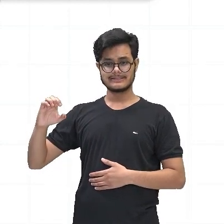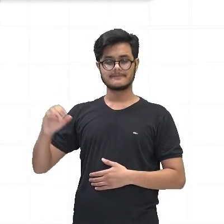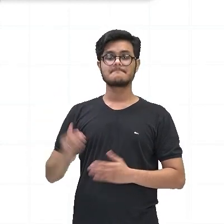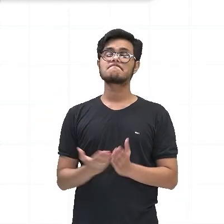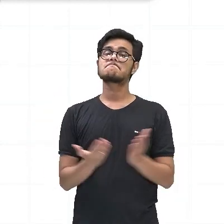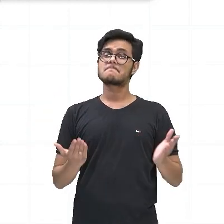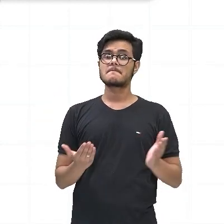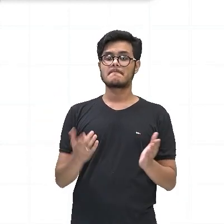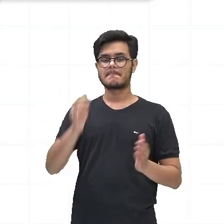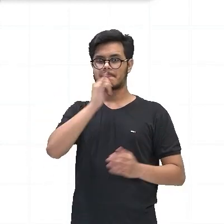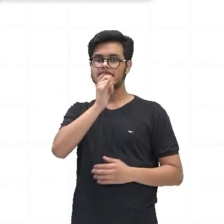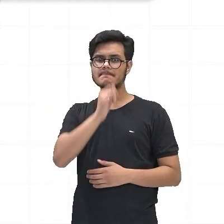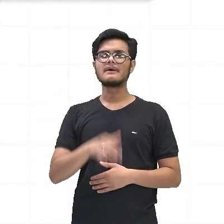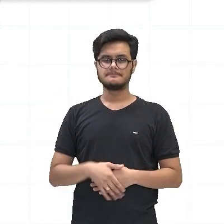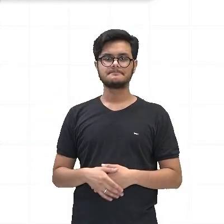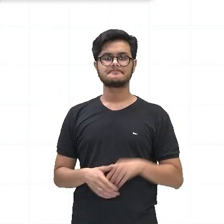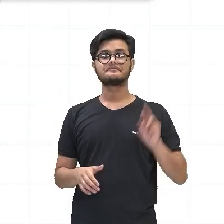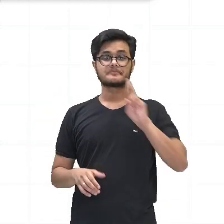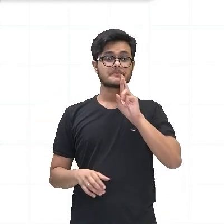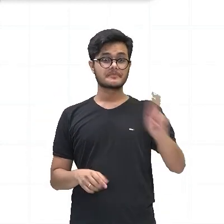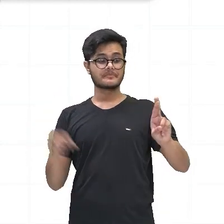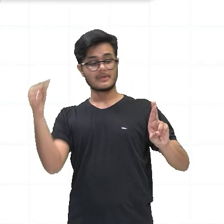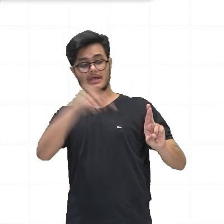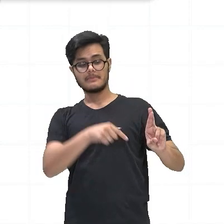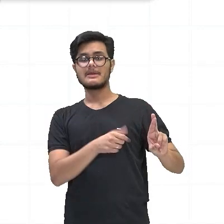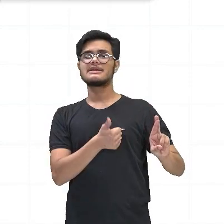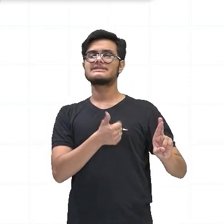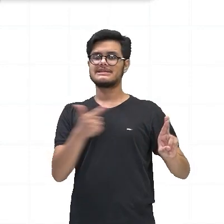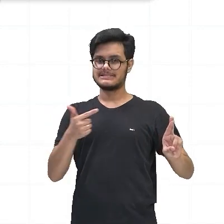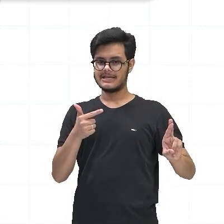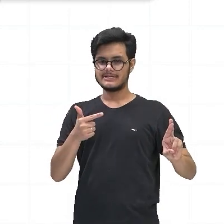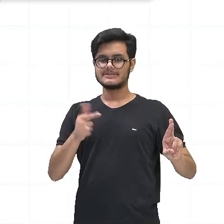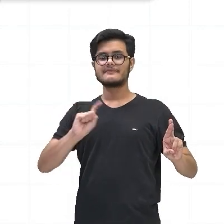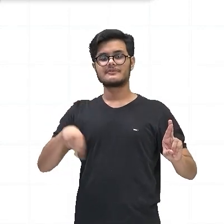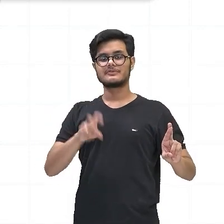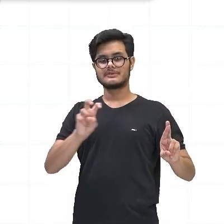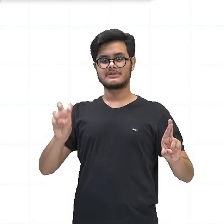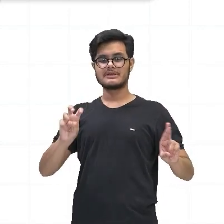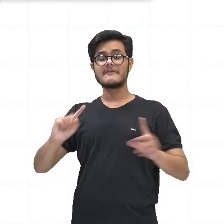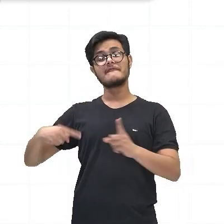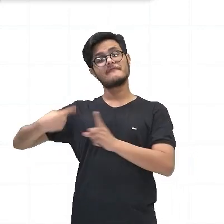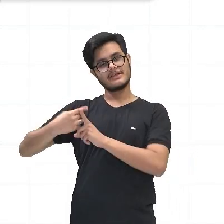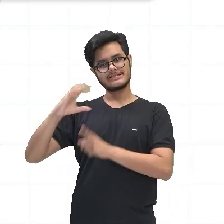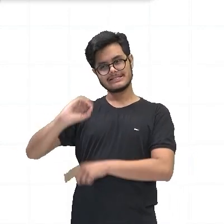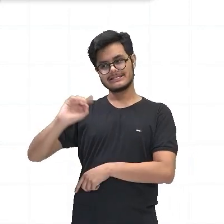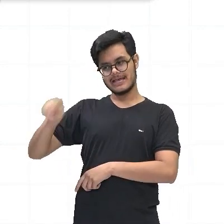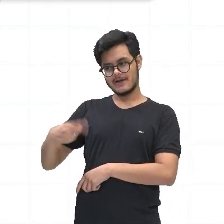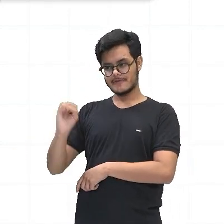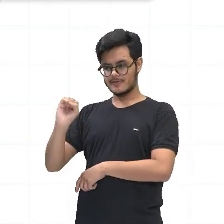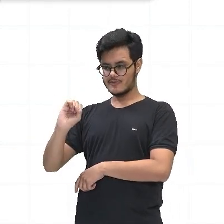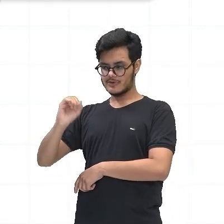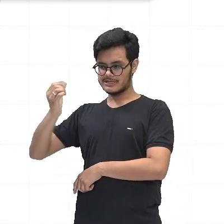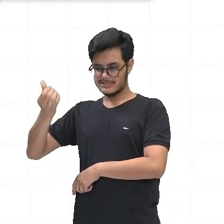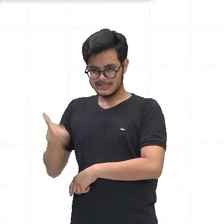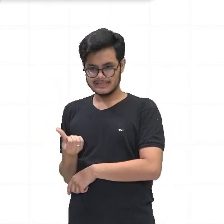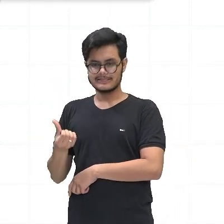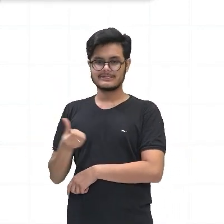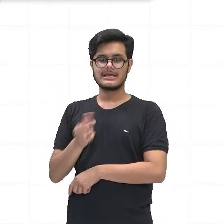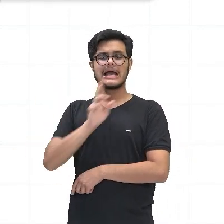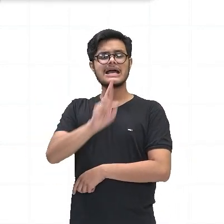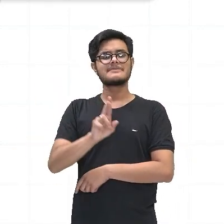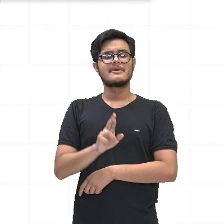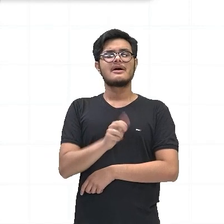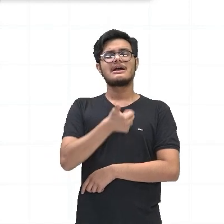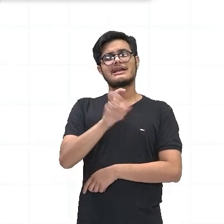pega lá aquele valor encontrado, 17,55, multiplica pelo valor da taxa e aí você